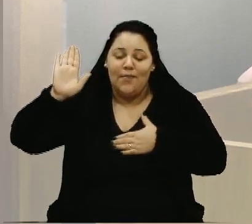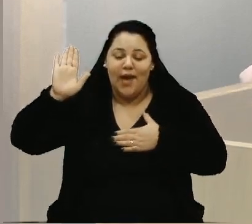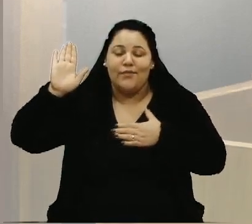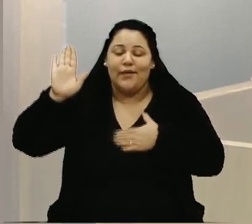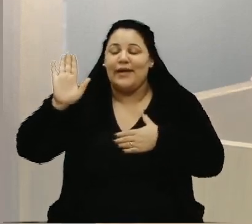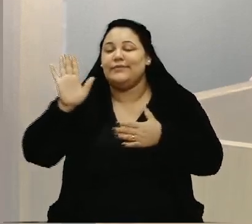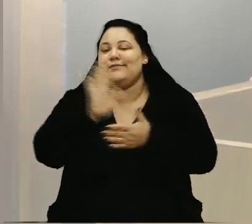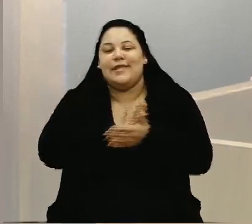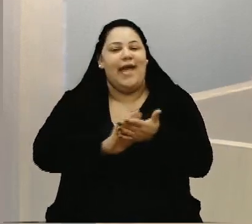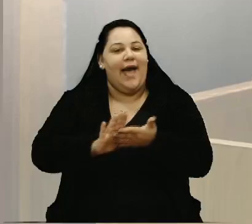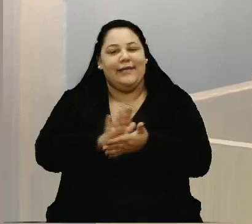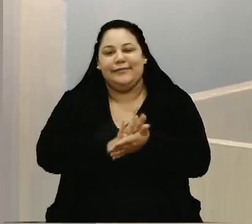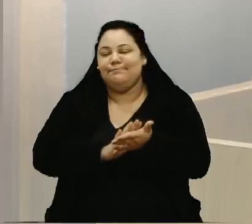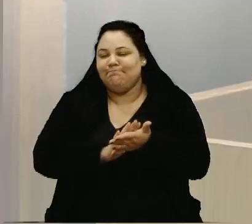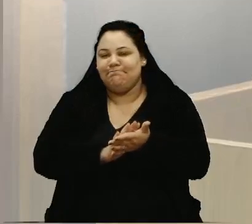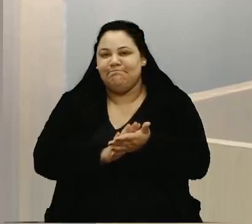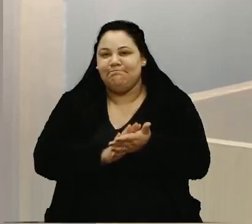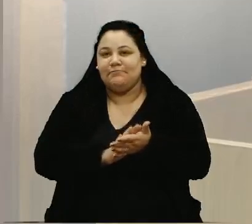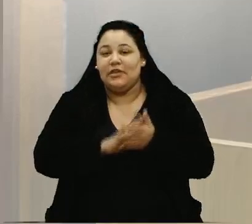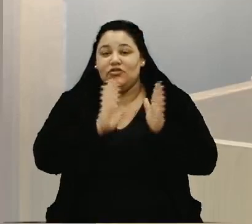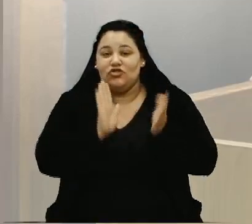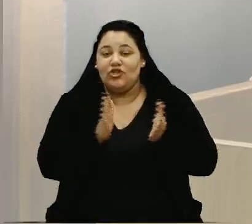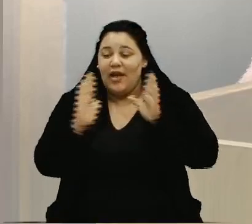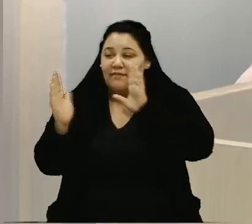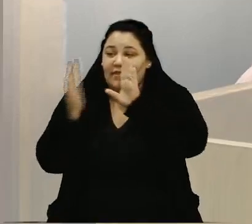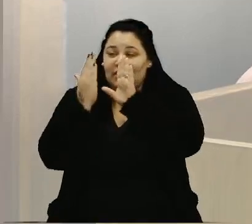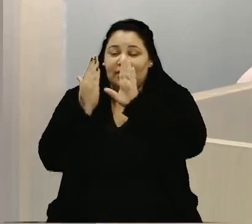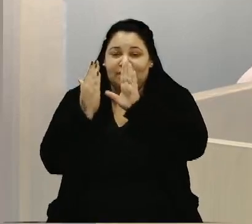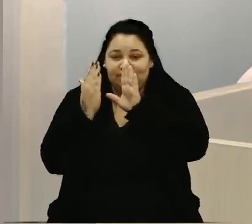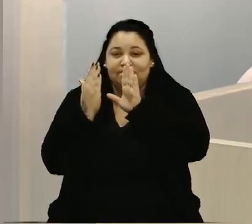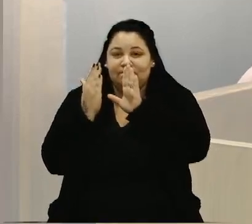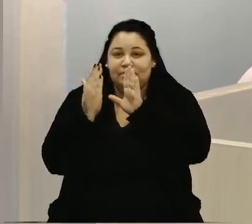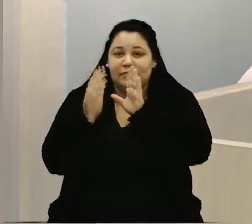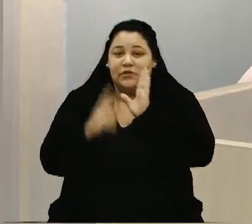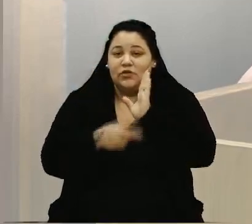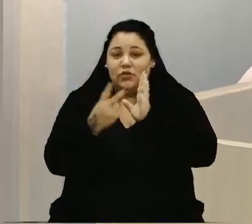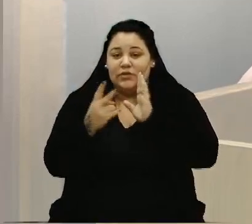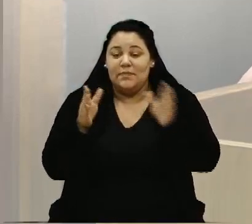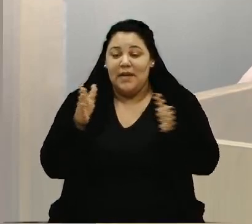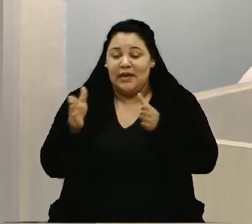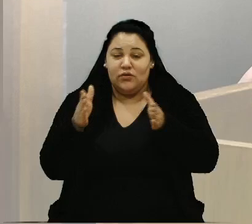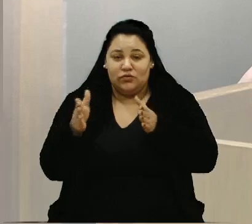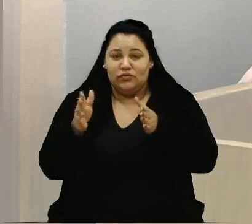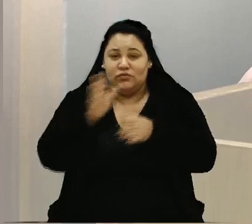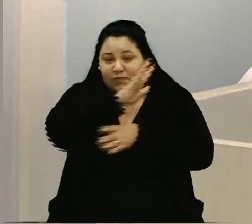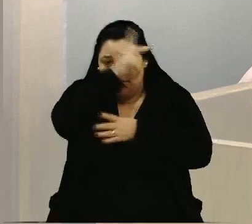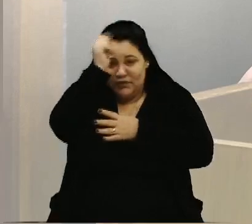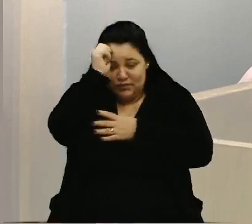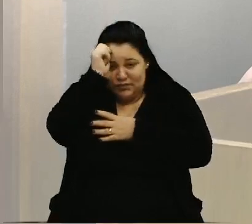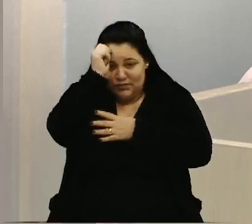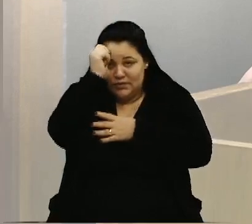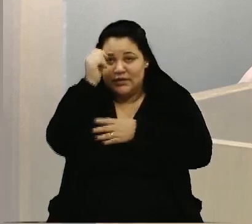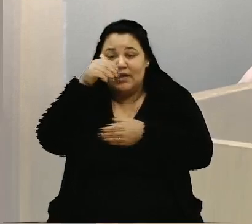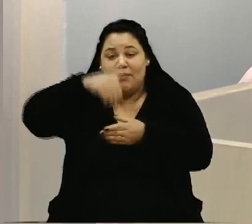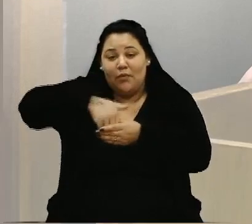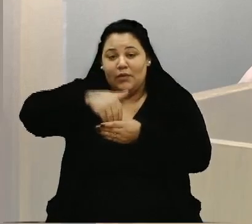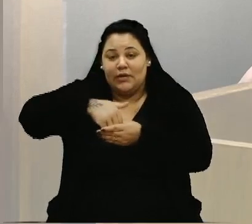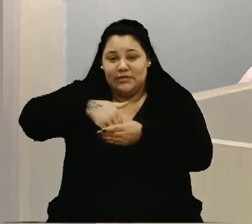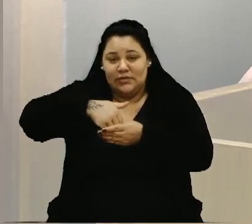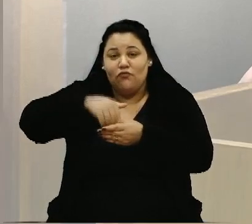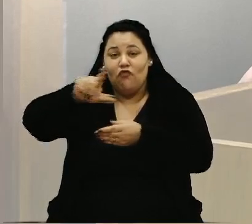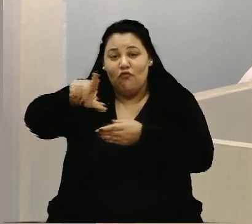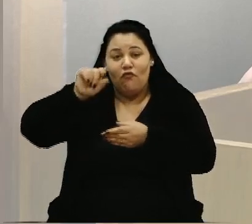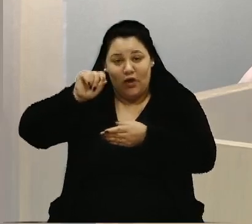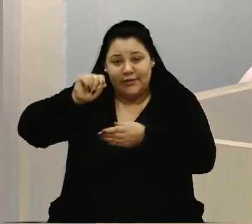A gente já passa por duas prefeituras que se elegem nas costas da população do Monte